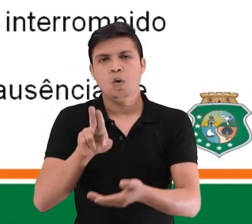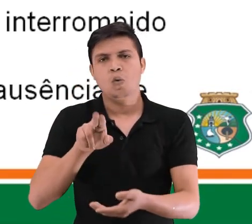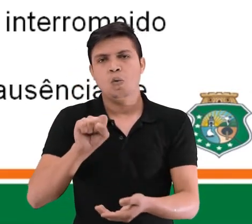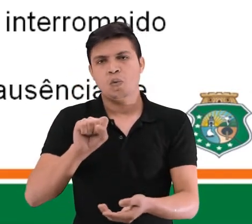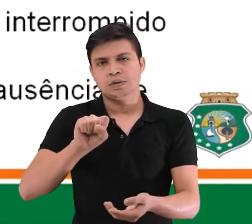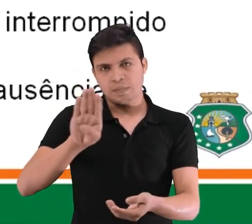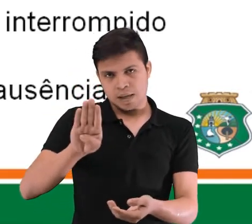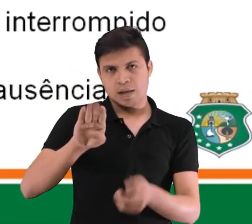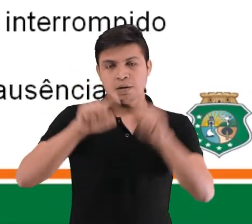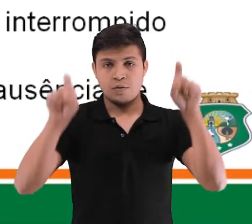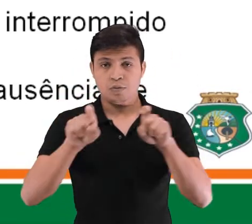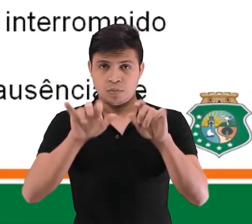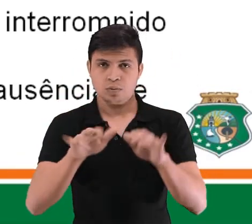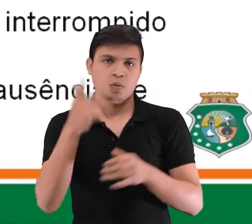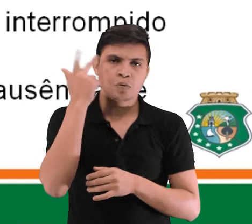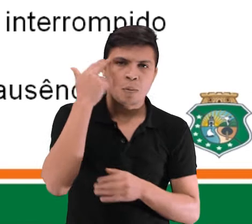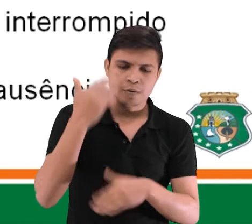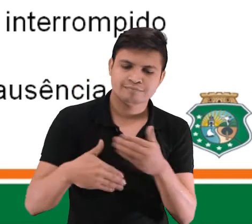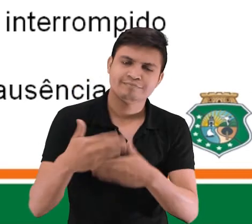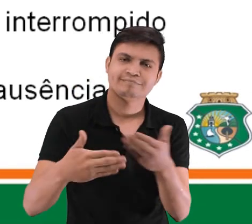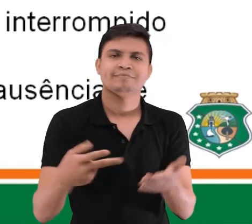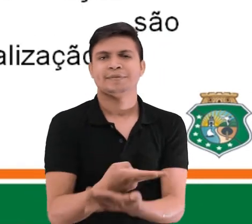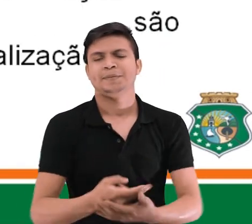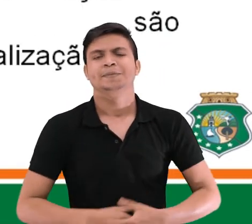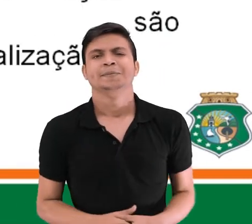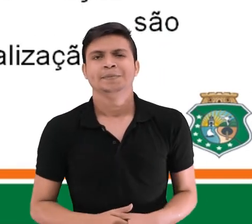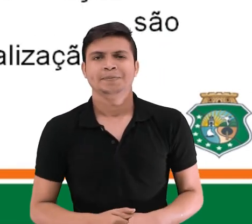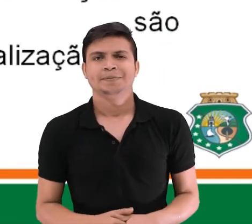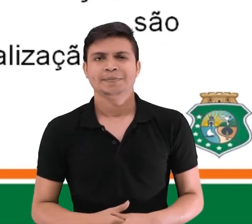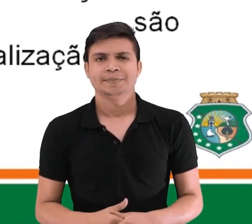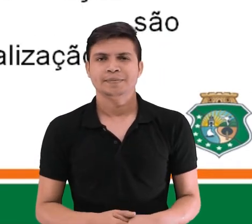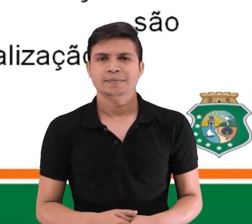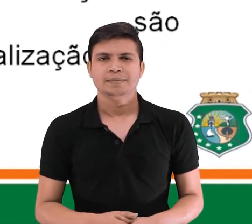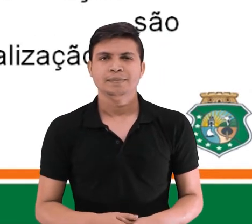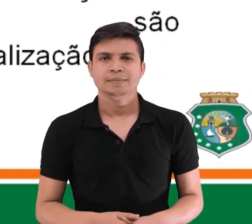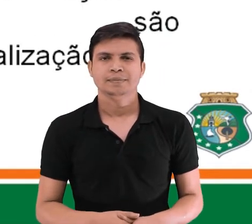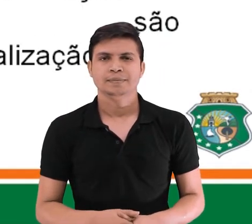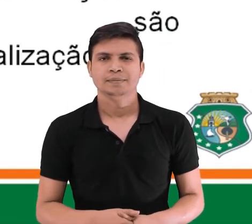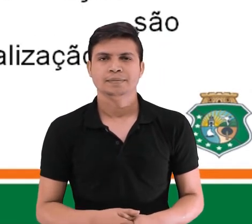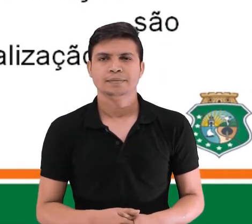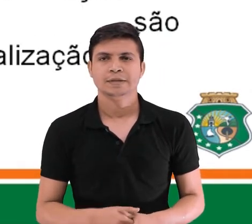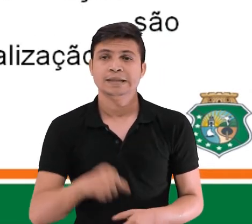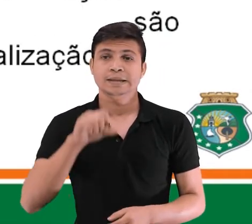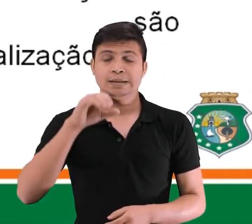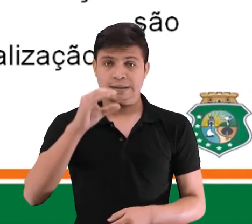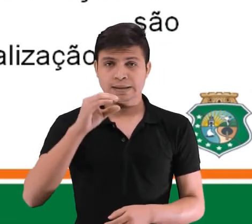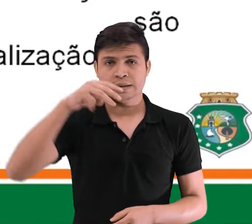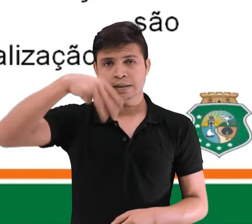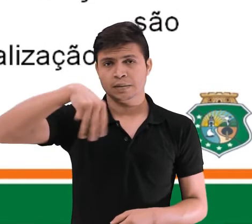computador vai funcionar normalmente. CMOS.